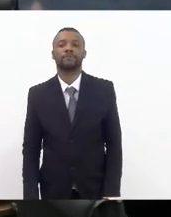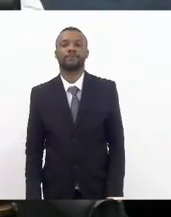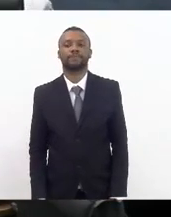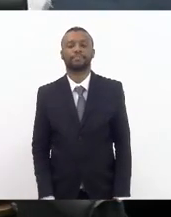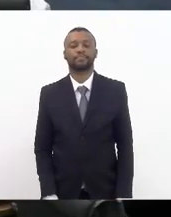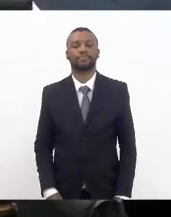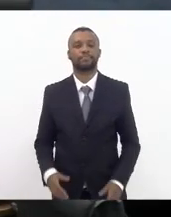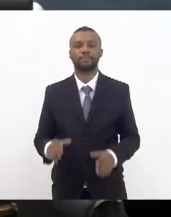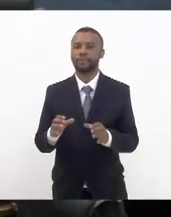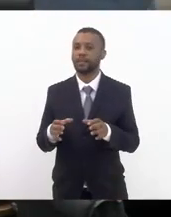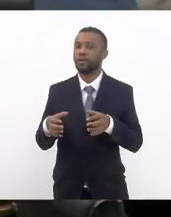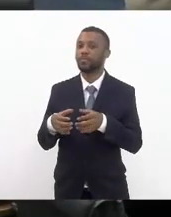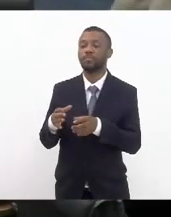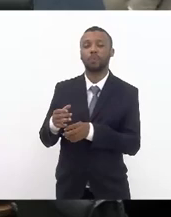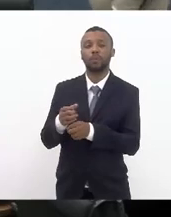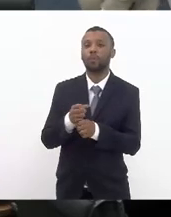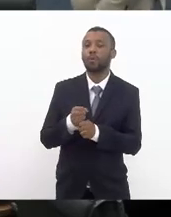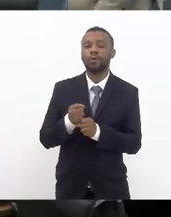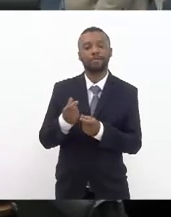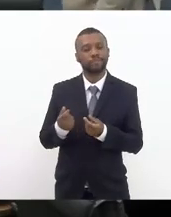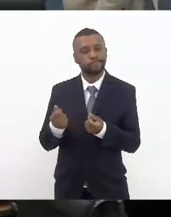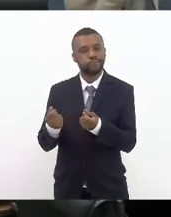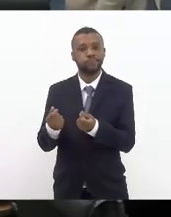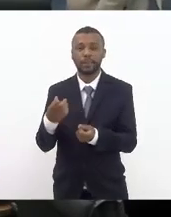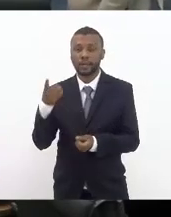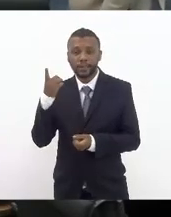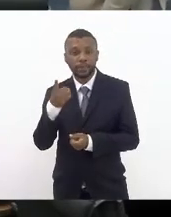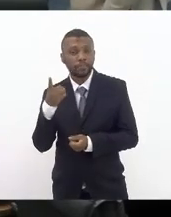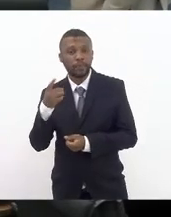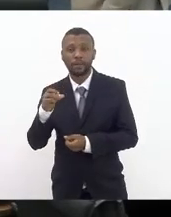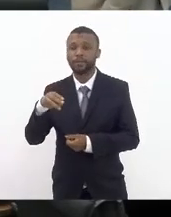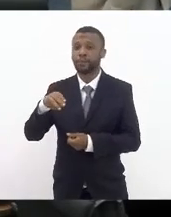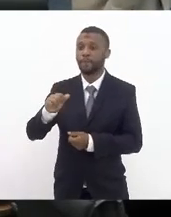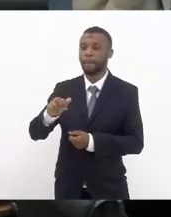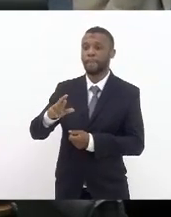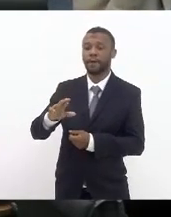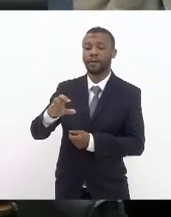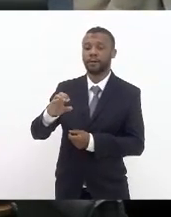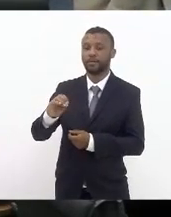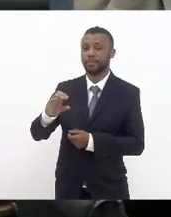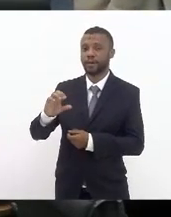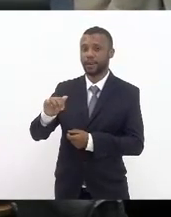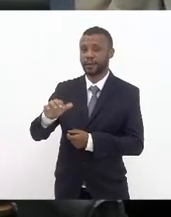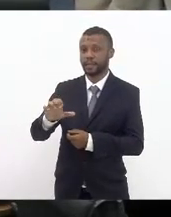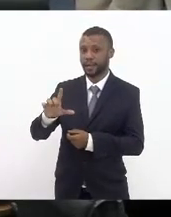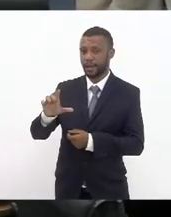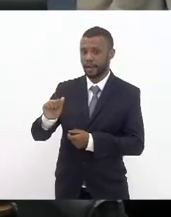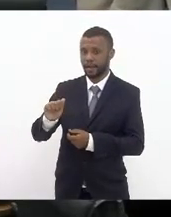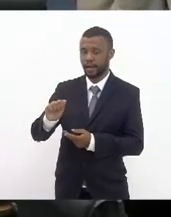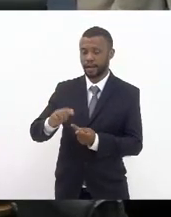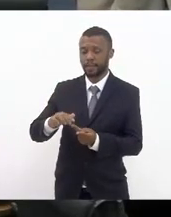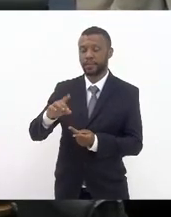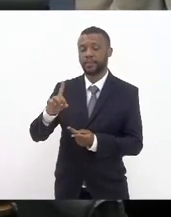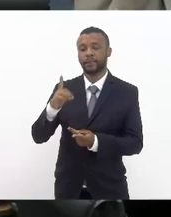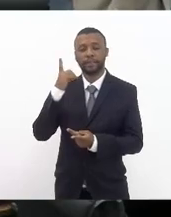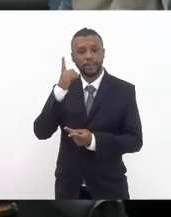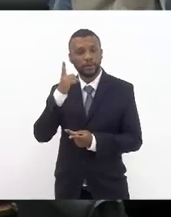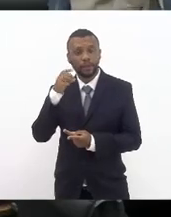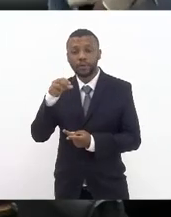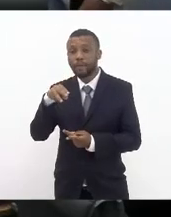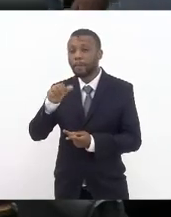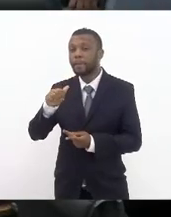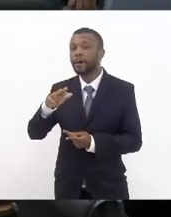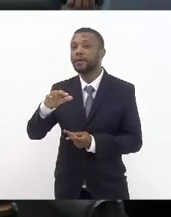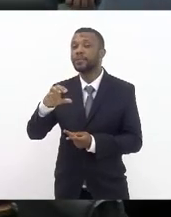Pela Comissão de Orçamento, deputado Márcio Canella. Deputado Márcio Canella, deputado Márcio Pacheco. Senhor